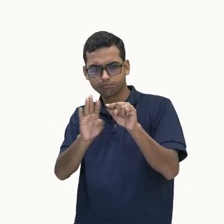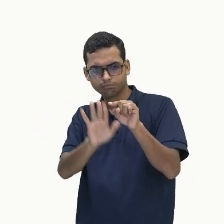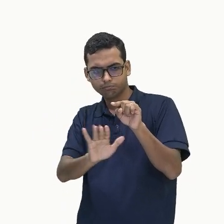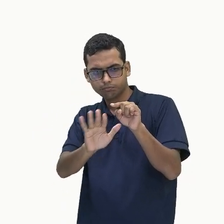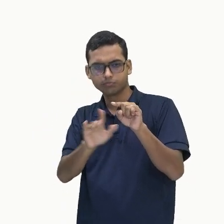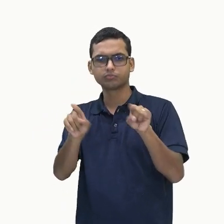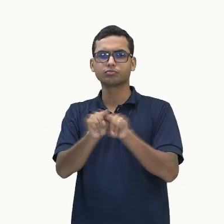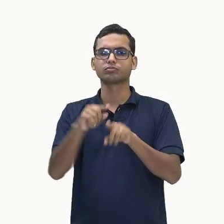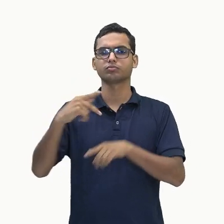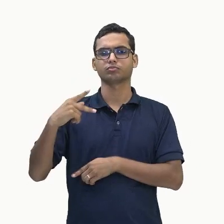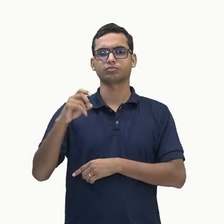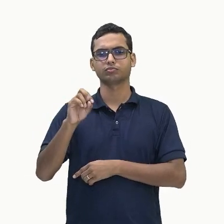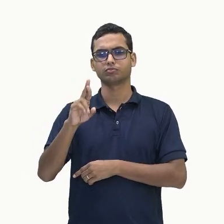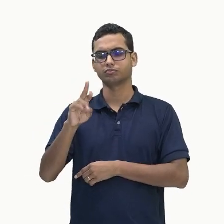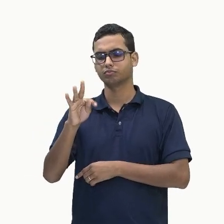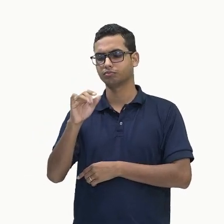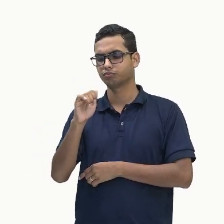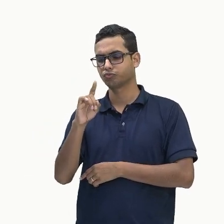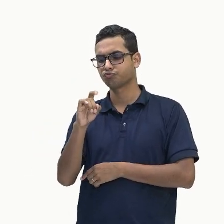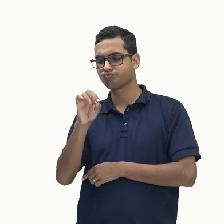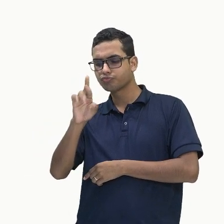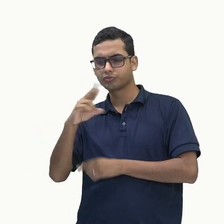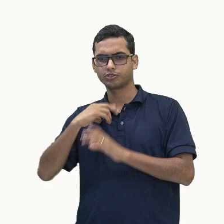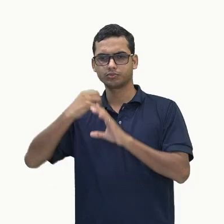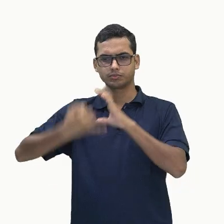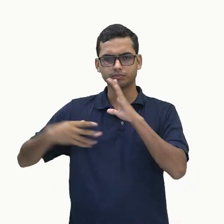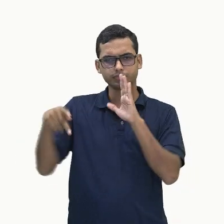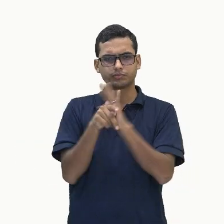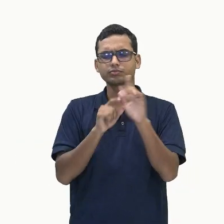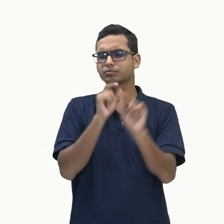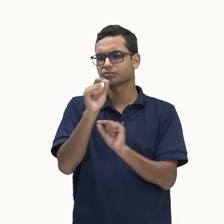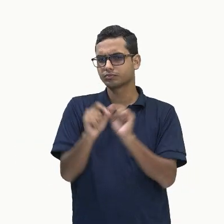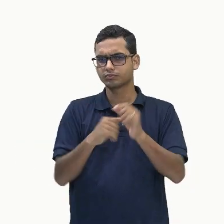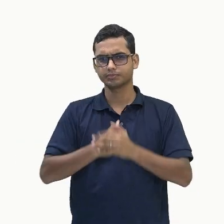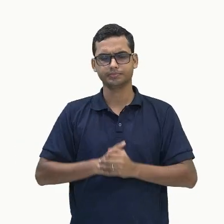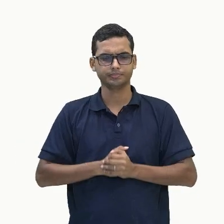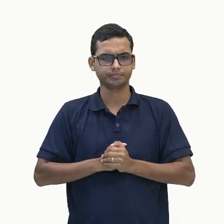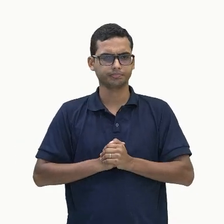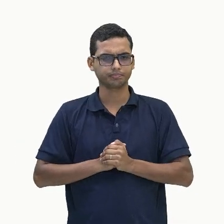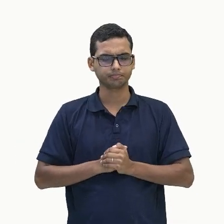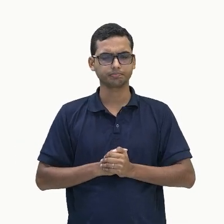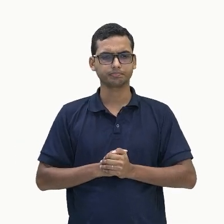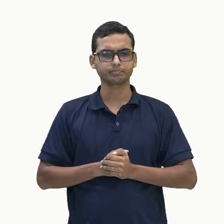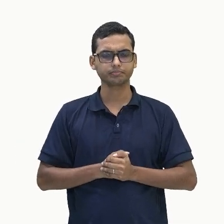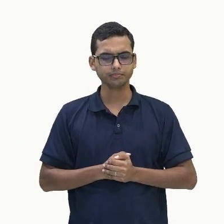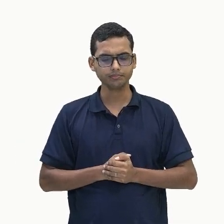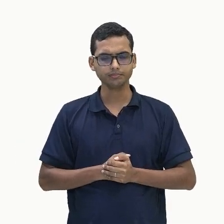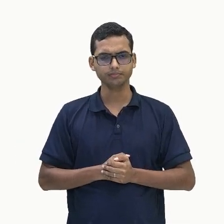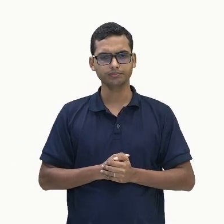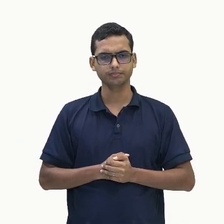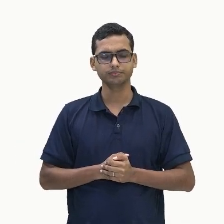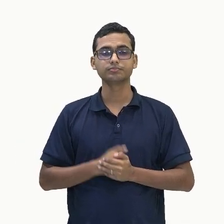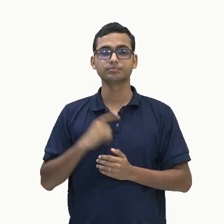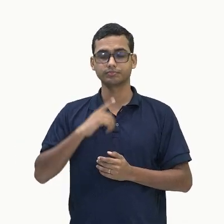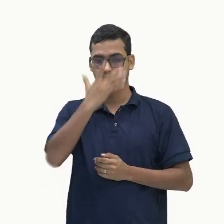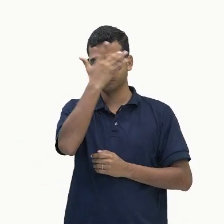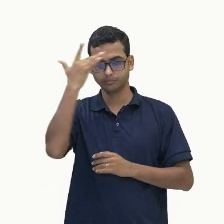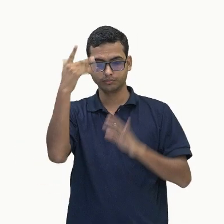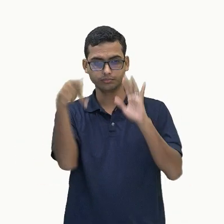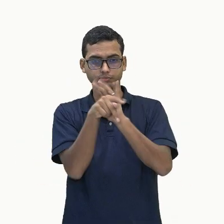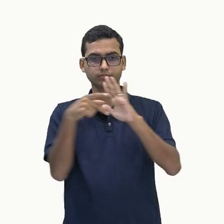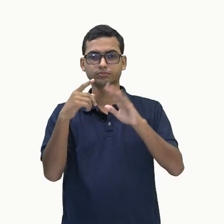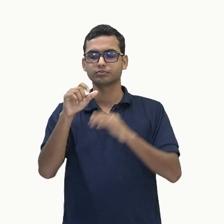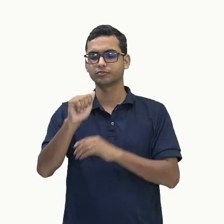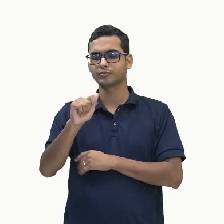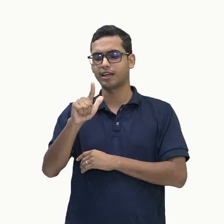indivíduos que carregam características de caráter dominante, pois automaticamente, se o indivíduo tem um gene, um alelo dominante,